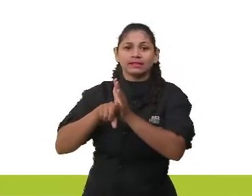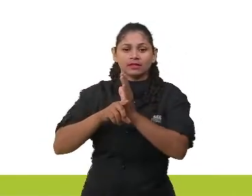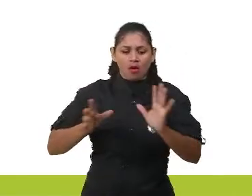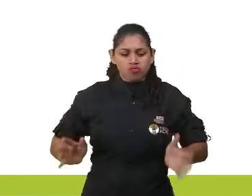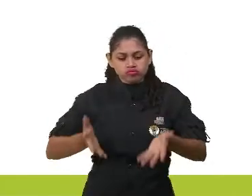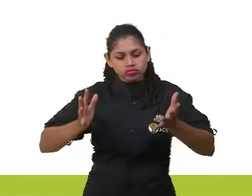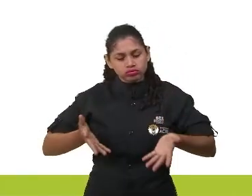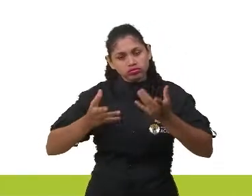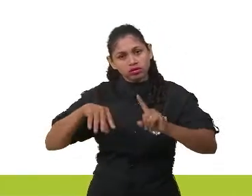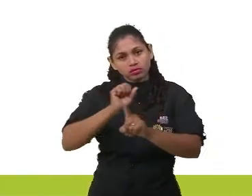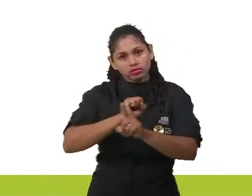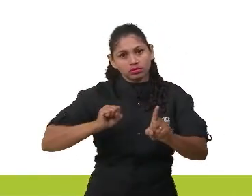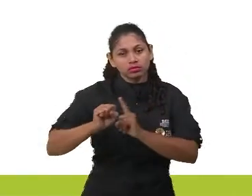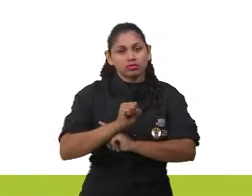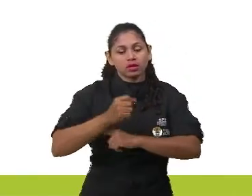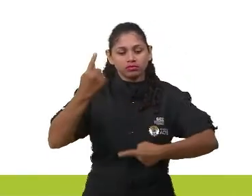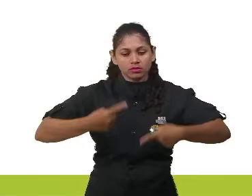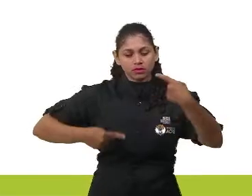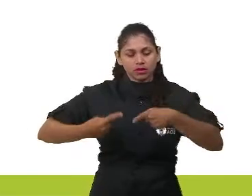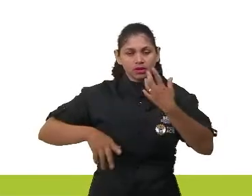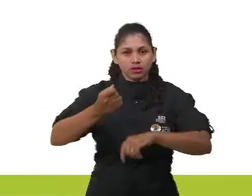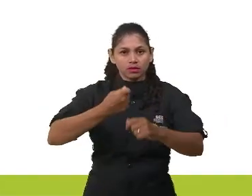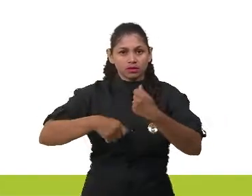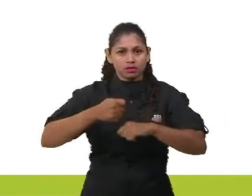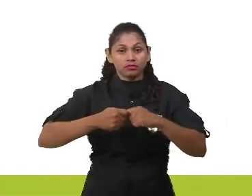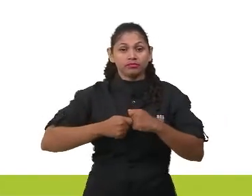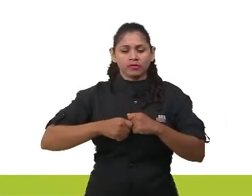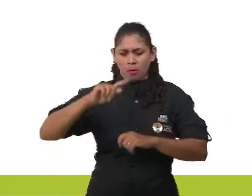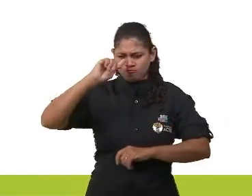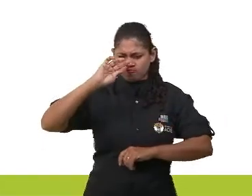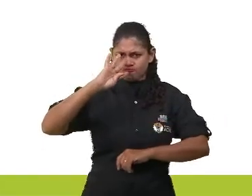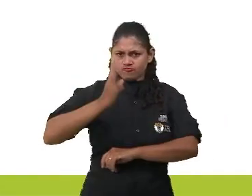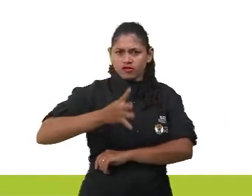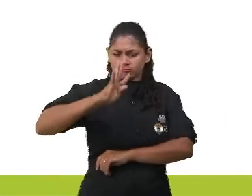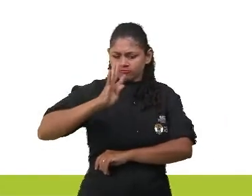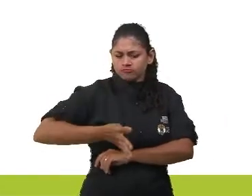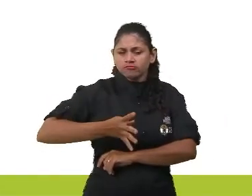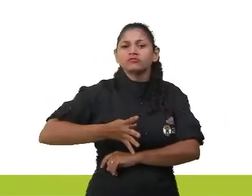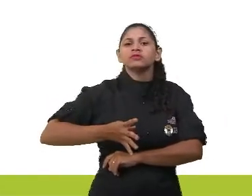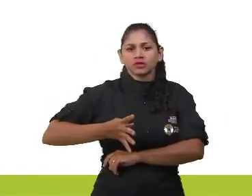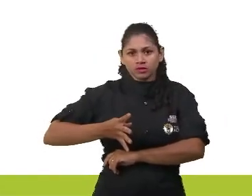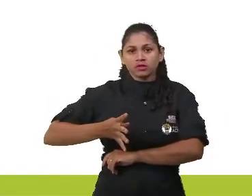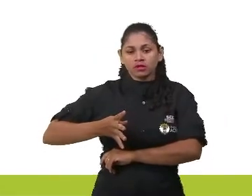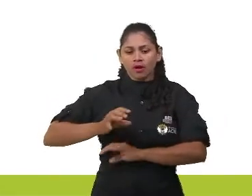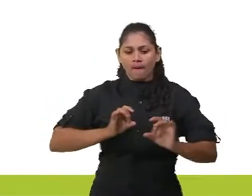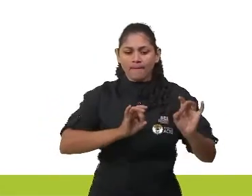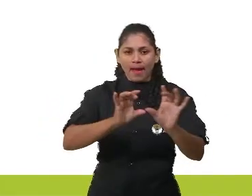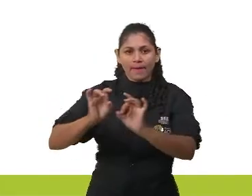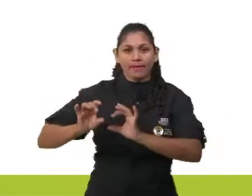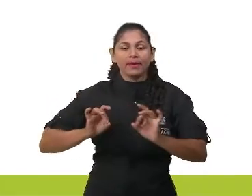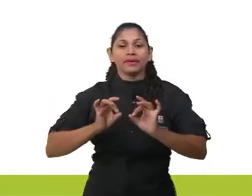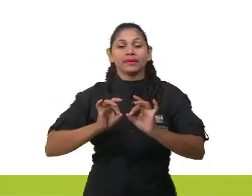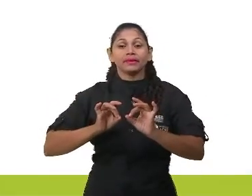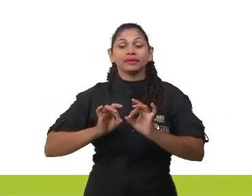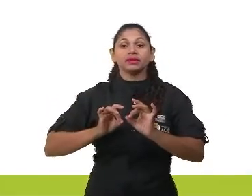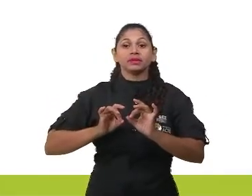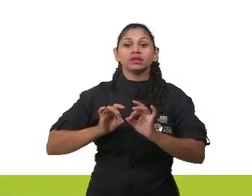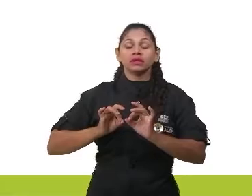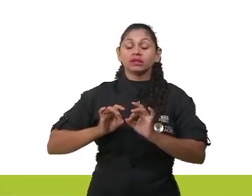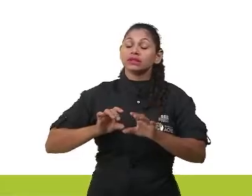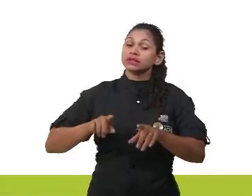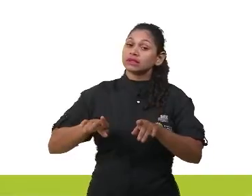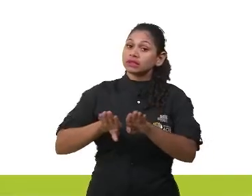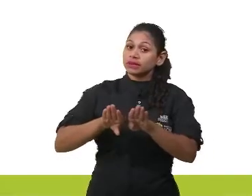sociedade, política e economia, crítica ao absolutismo, ao mercantilismo e às vantagens que tinham a nobreza e a igreja. E defende